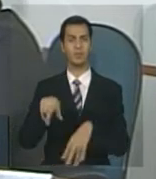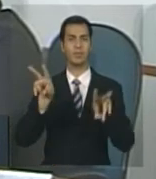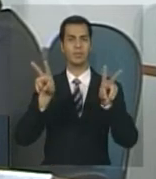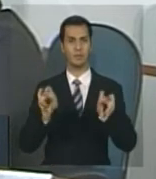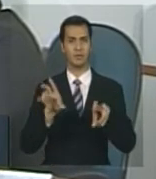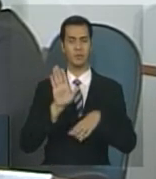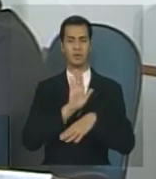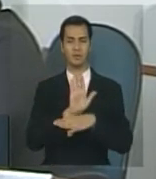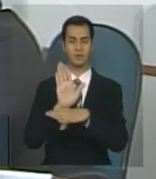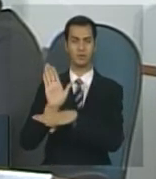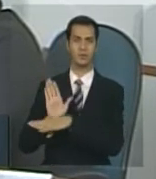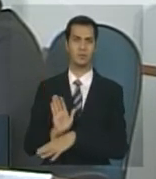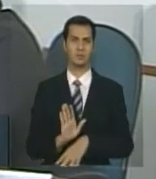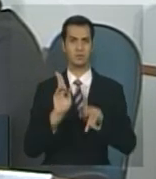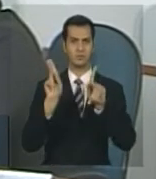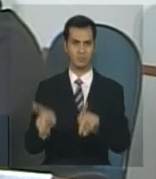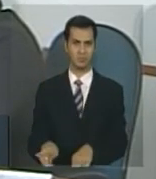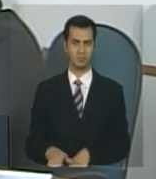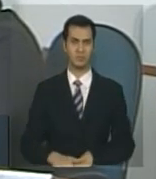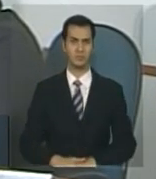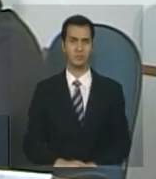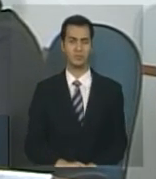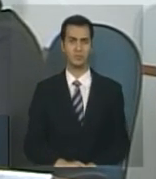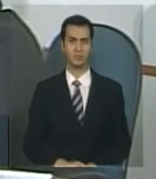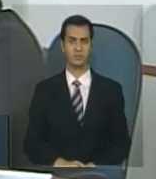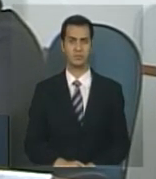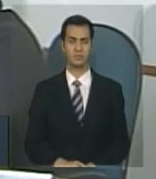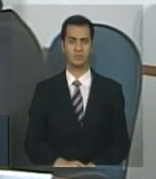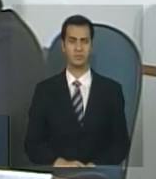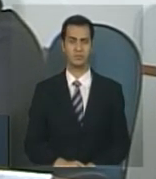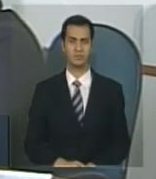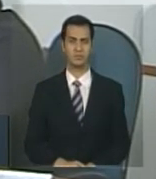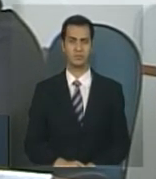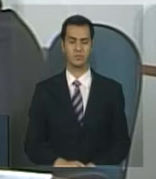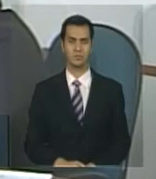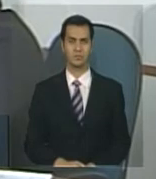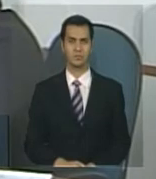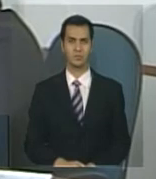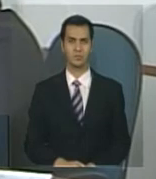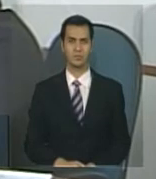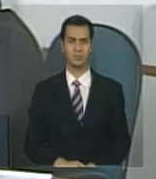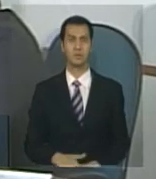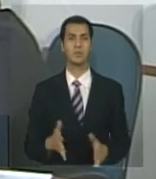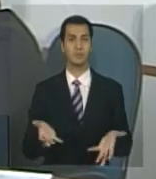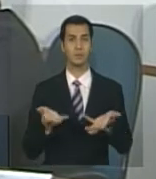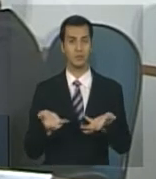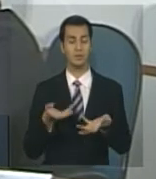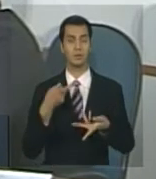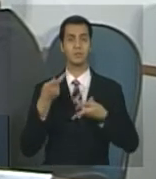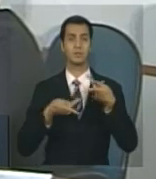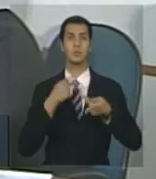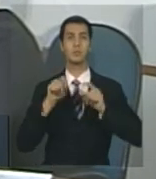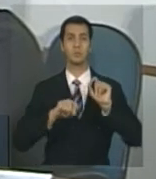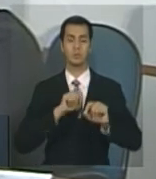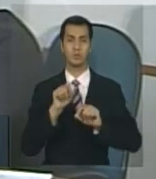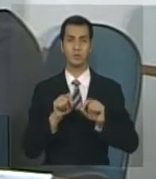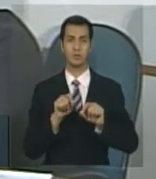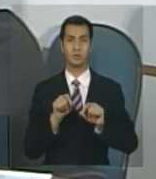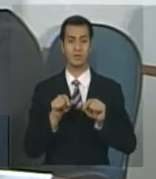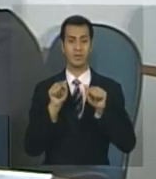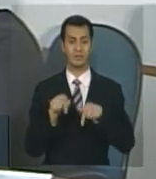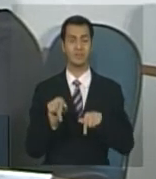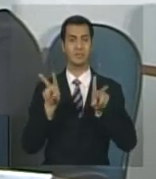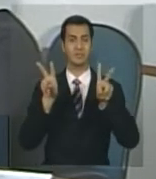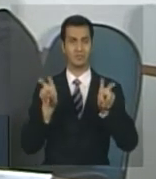de assistência à população. Quero aqui chamar a atenção que é desta